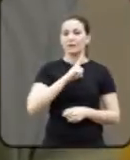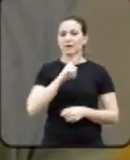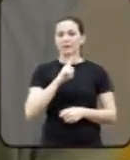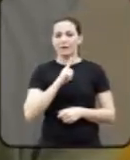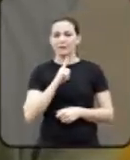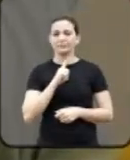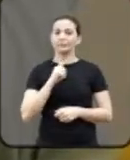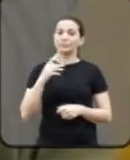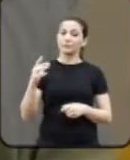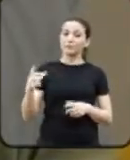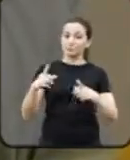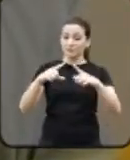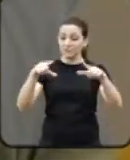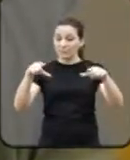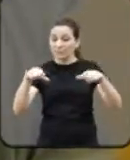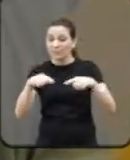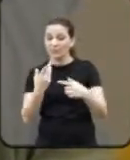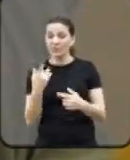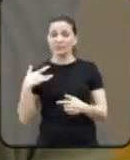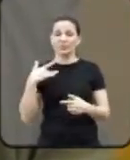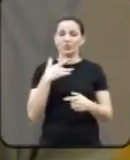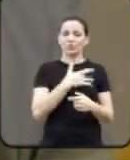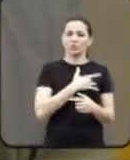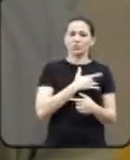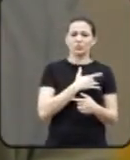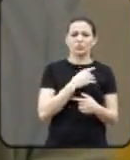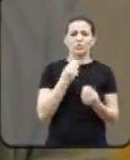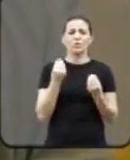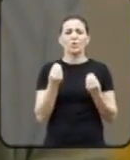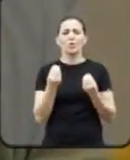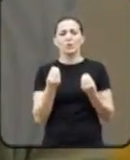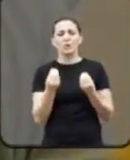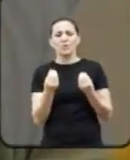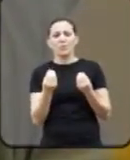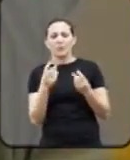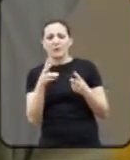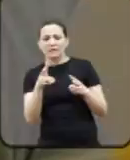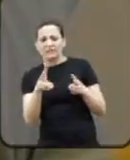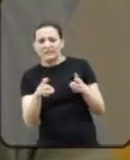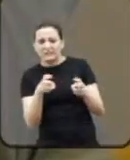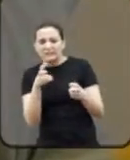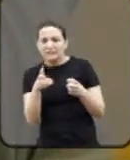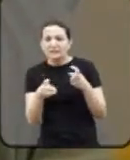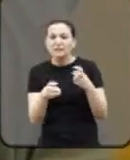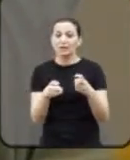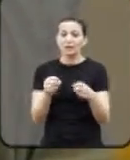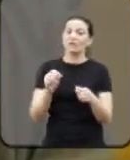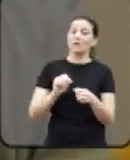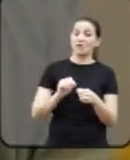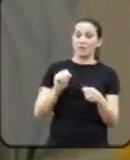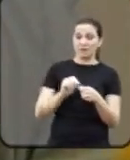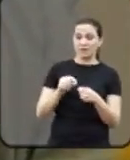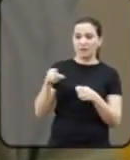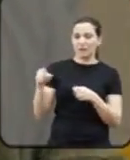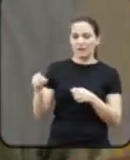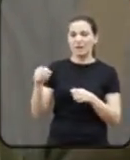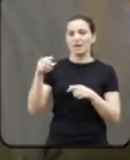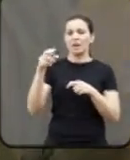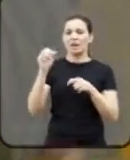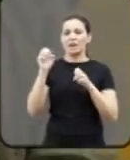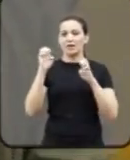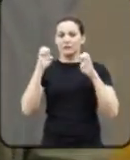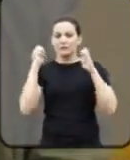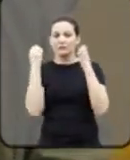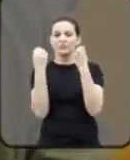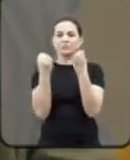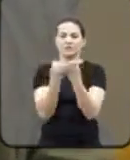vai ter, né? Mas a área da saúde é uma área importante porque não tem como adiar. Você falar, tudo bem, eu vou deixar de construir a